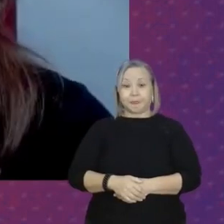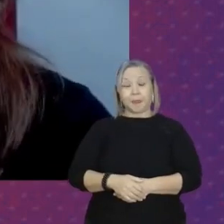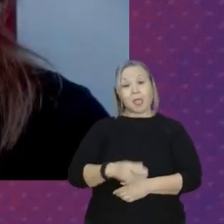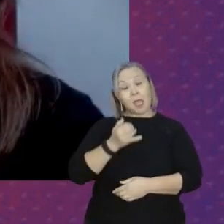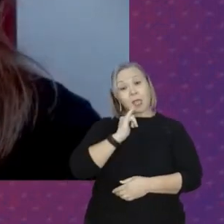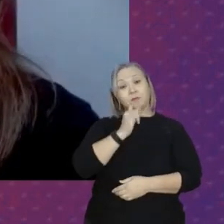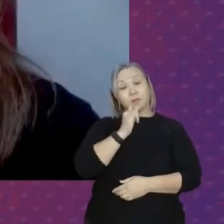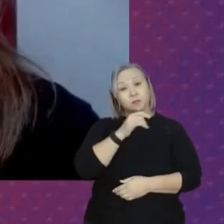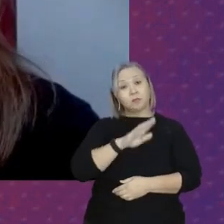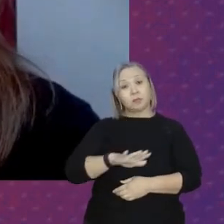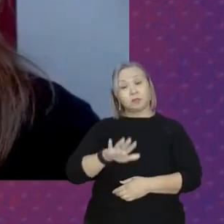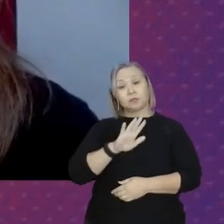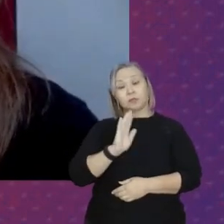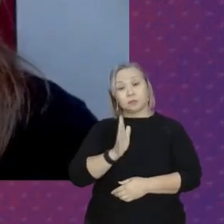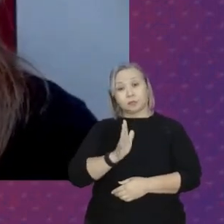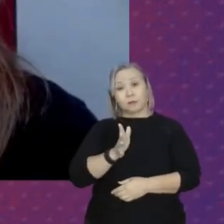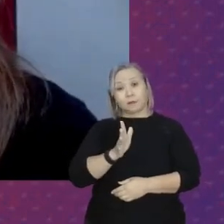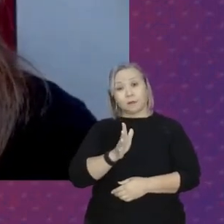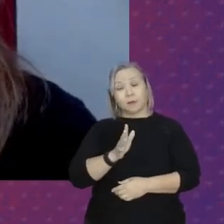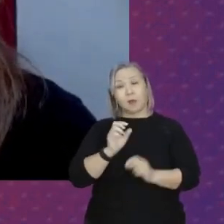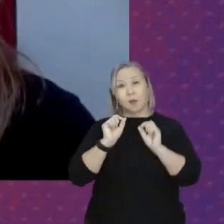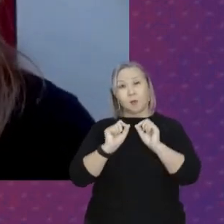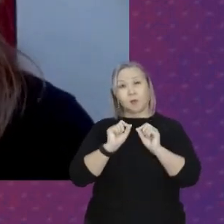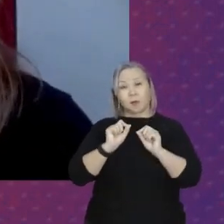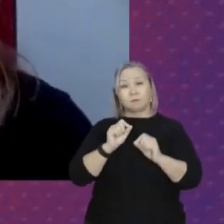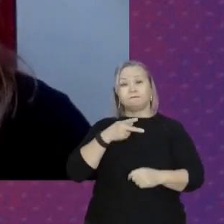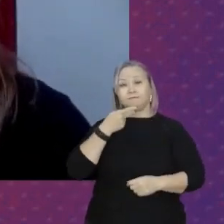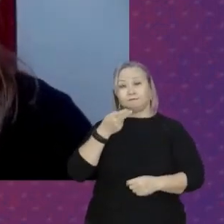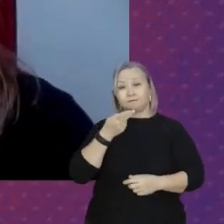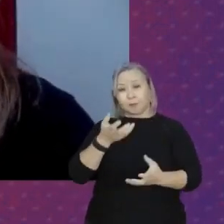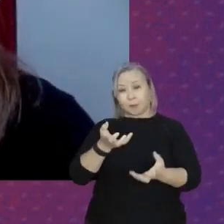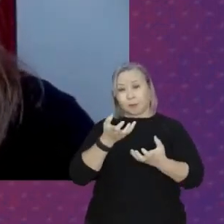isso, eu queria entrar um pouquinho